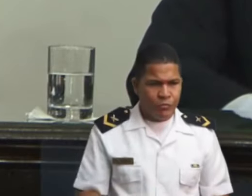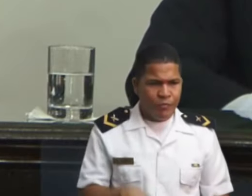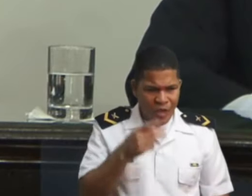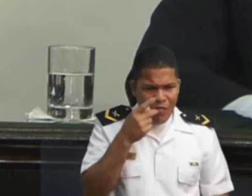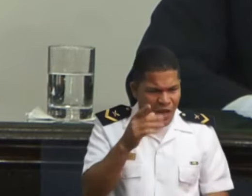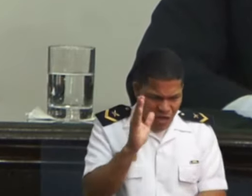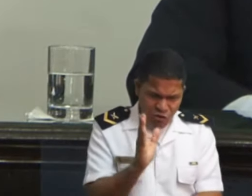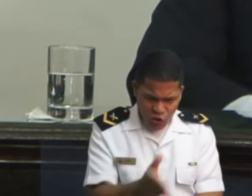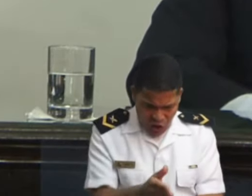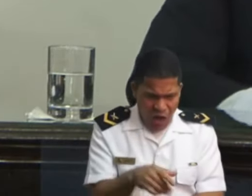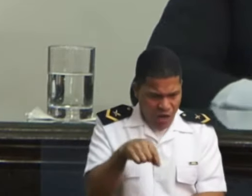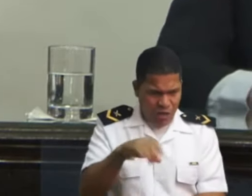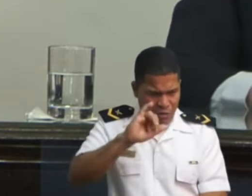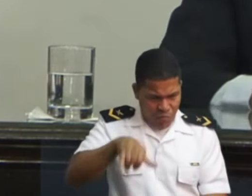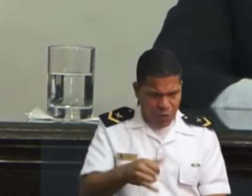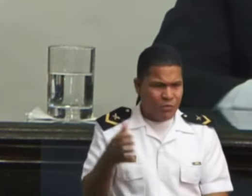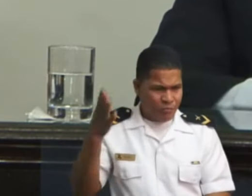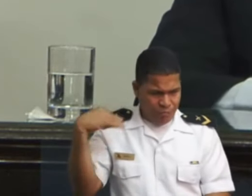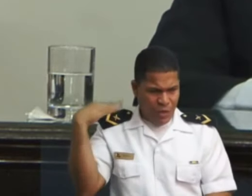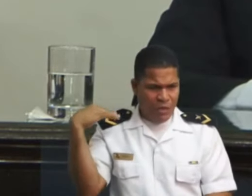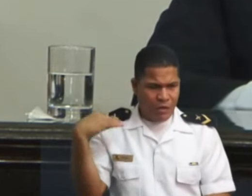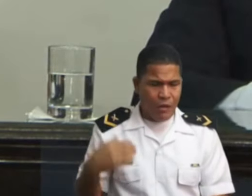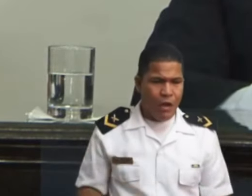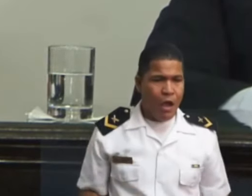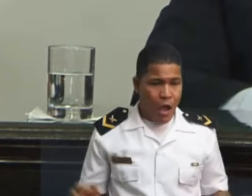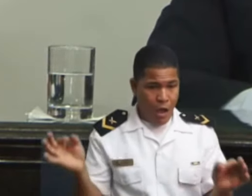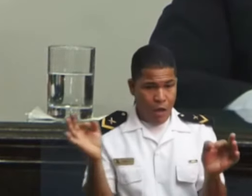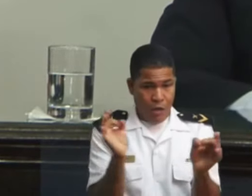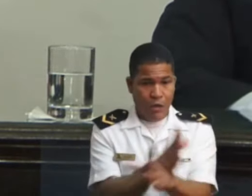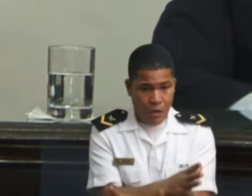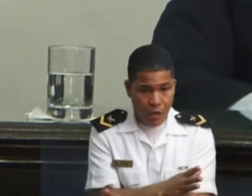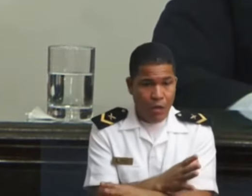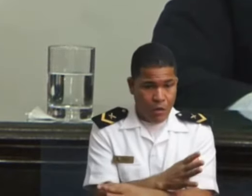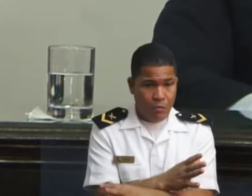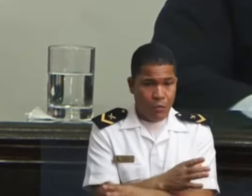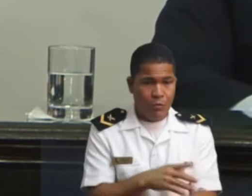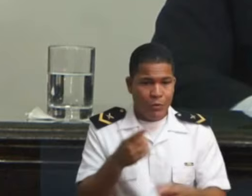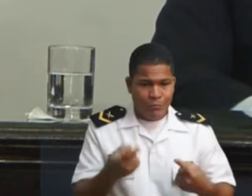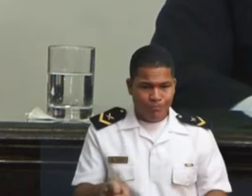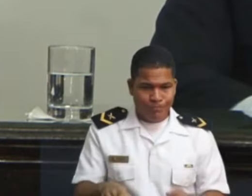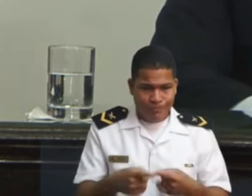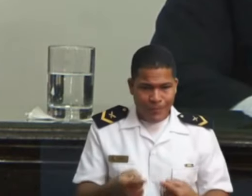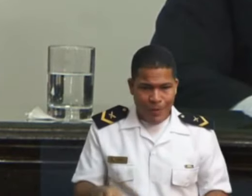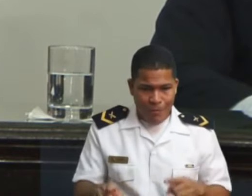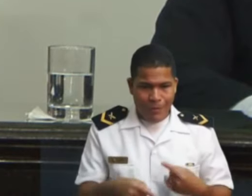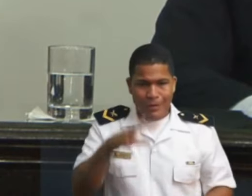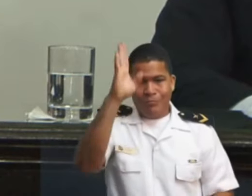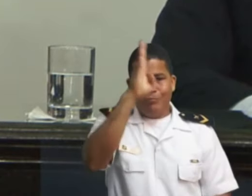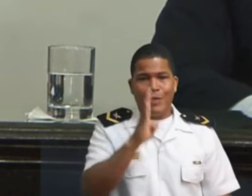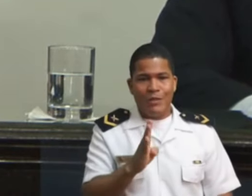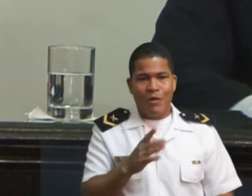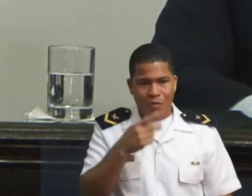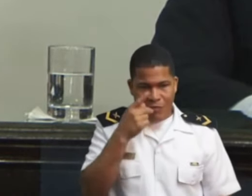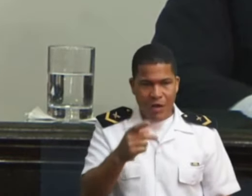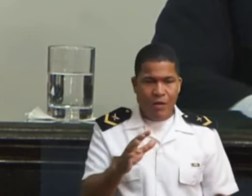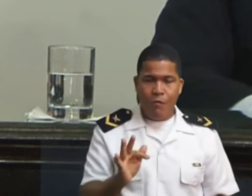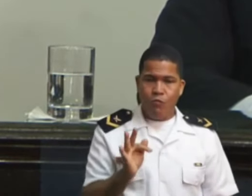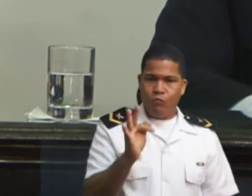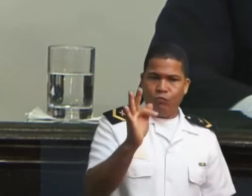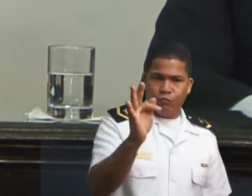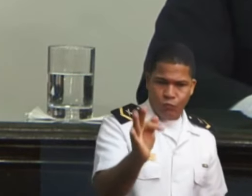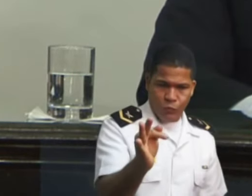oportunidades, a gente terminou o hino lendo a frase, né? O futuro do Brasil está no